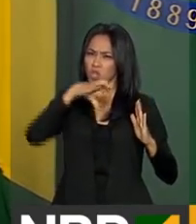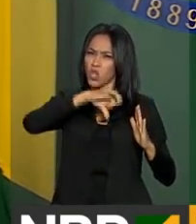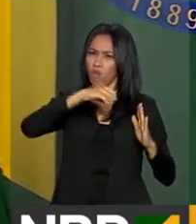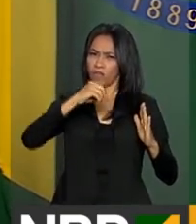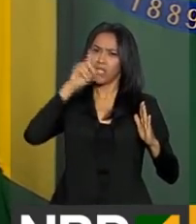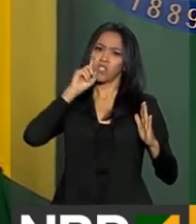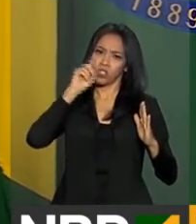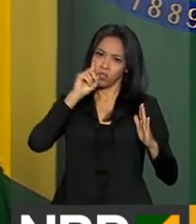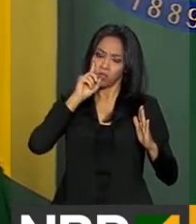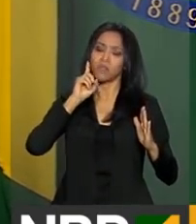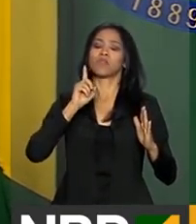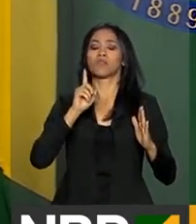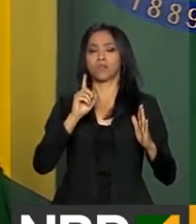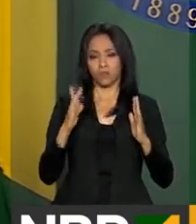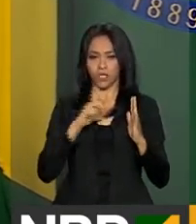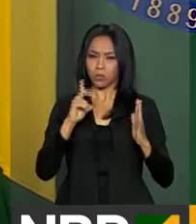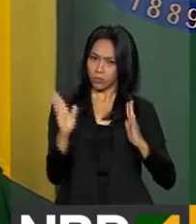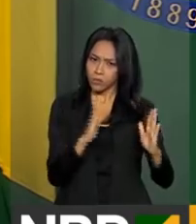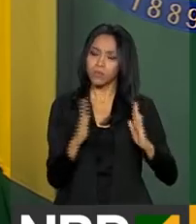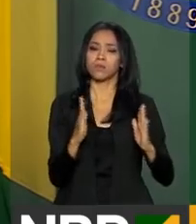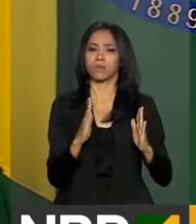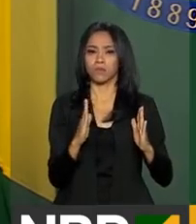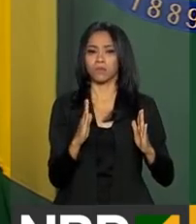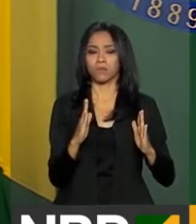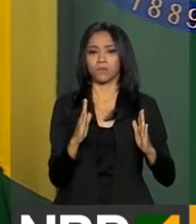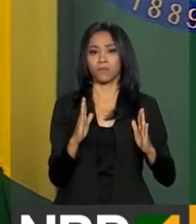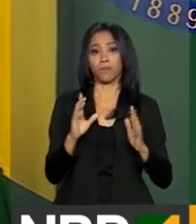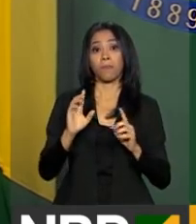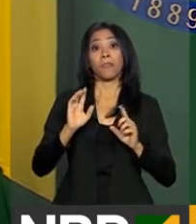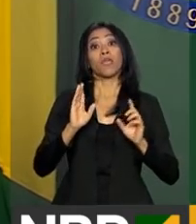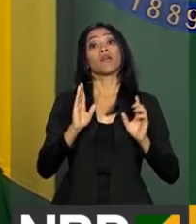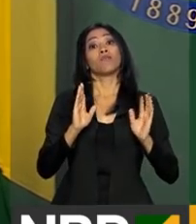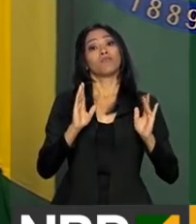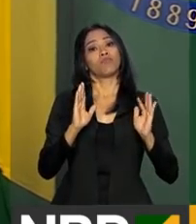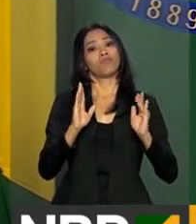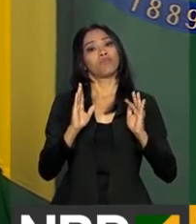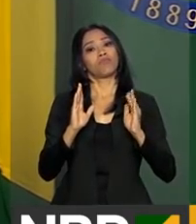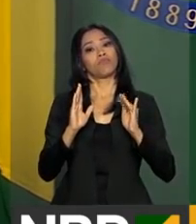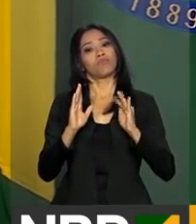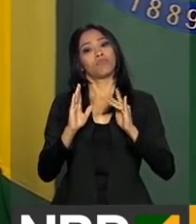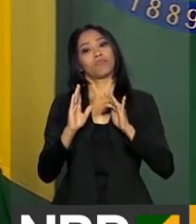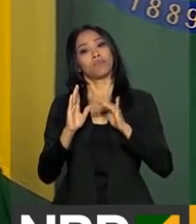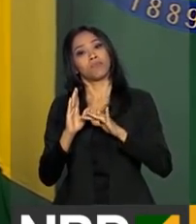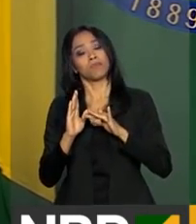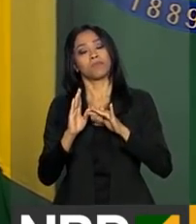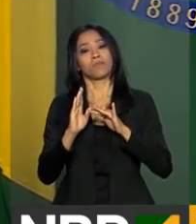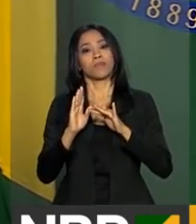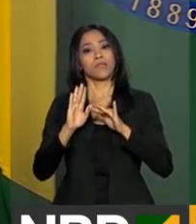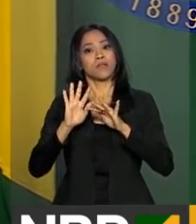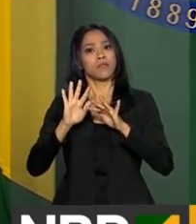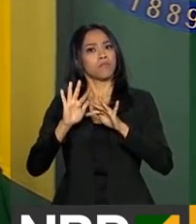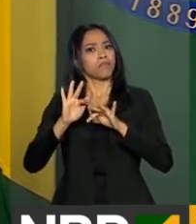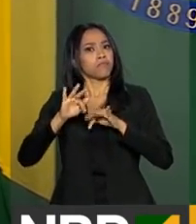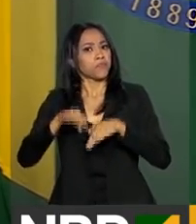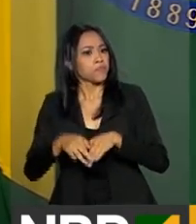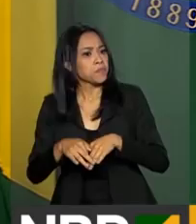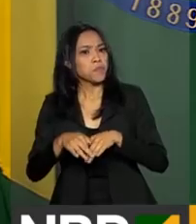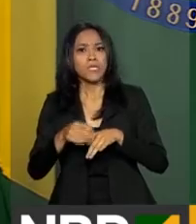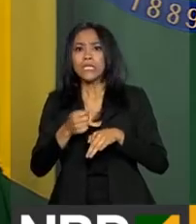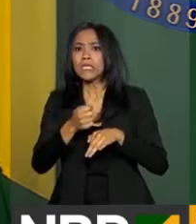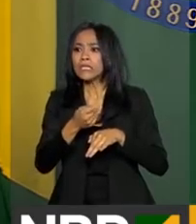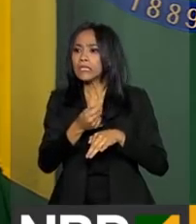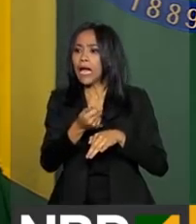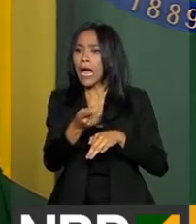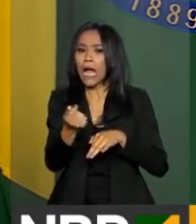dias chegou seu 90º dia e nada se apurou ao